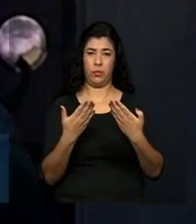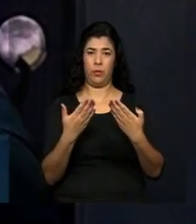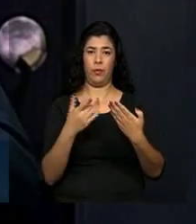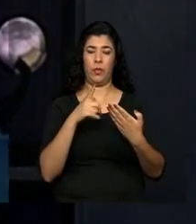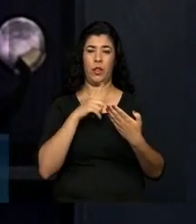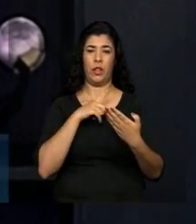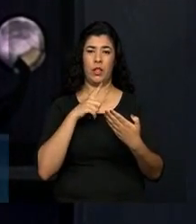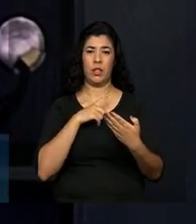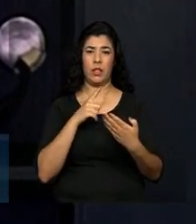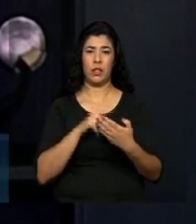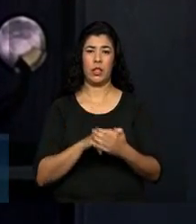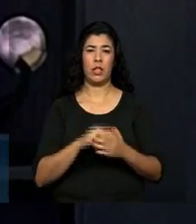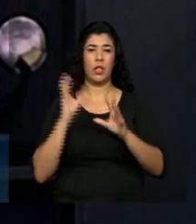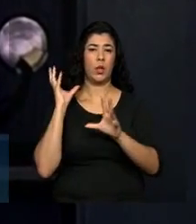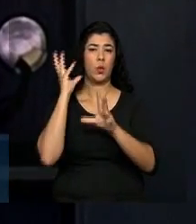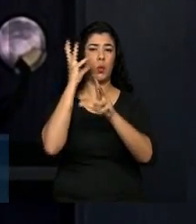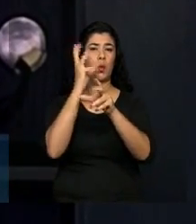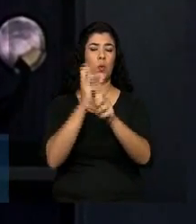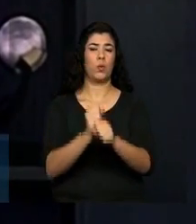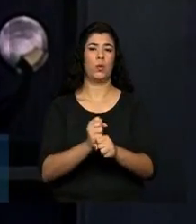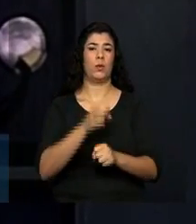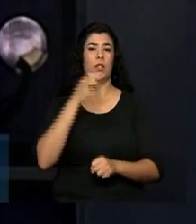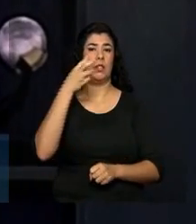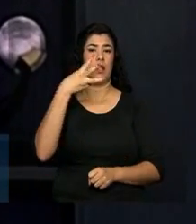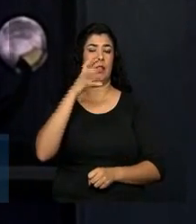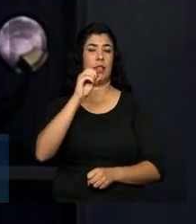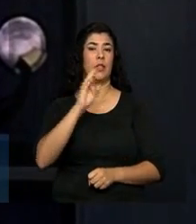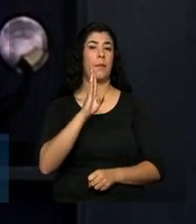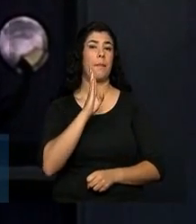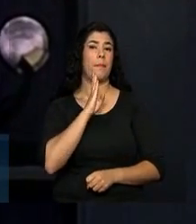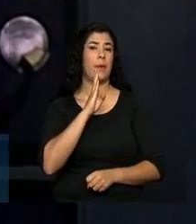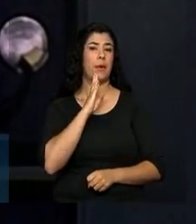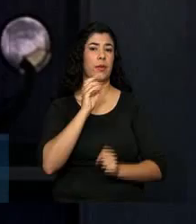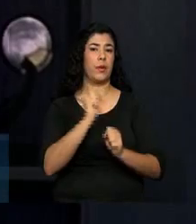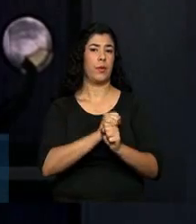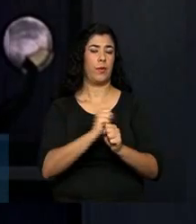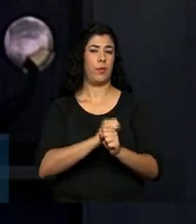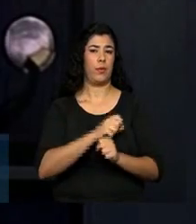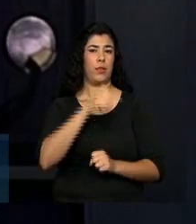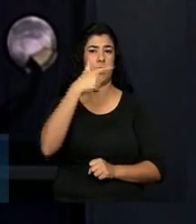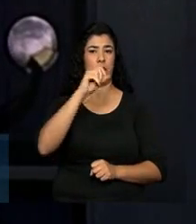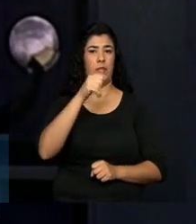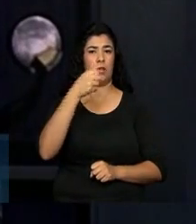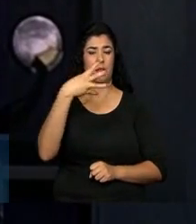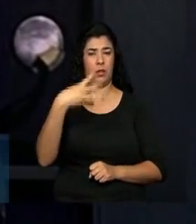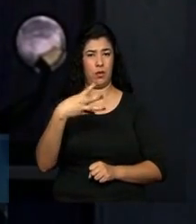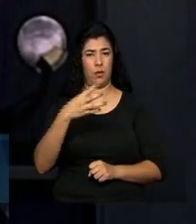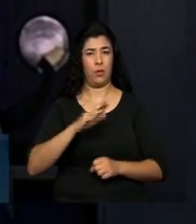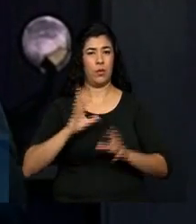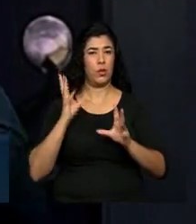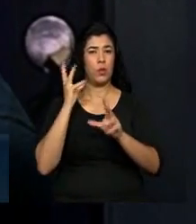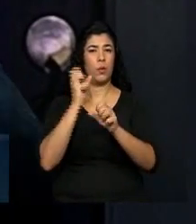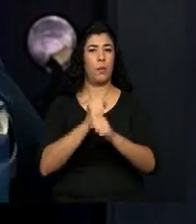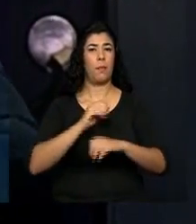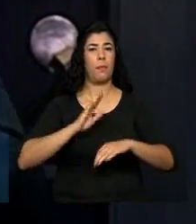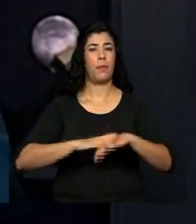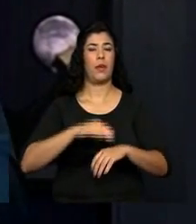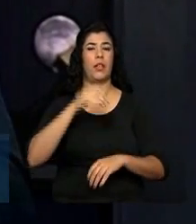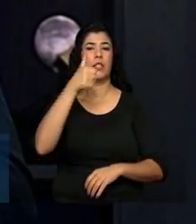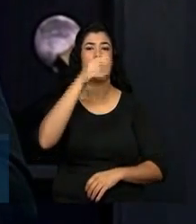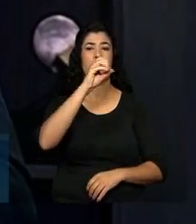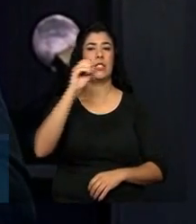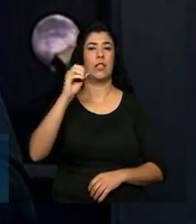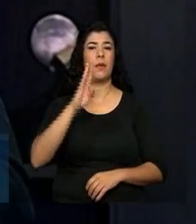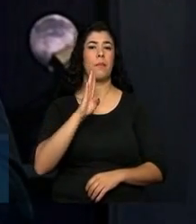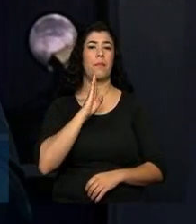cerca de 30 bilhões eh no ano 2014 um pouco mais de 100 bilhões nos últimos 4 anos e